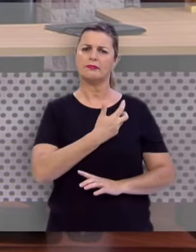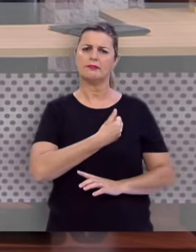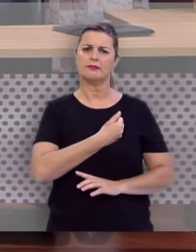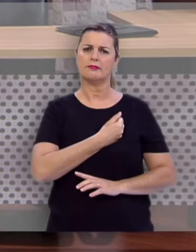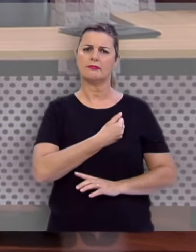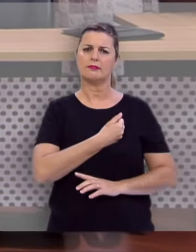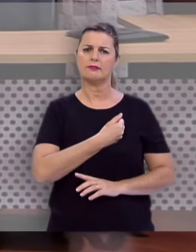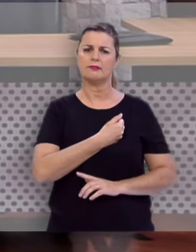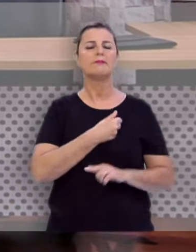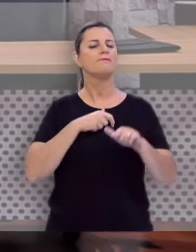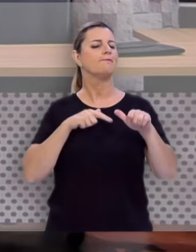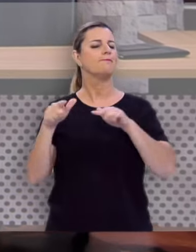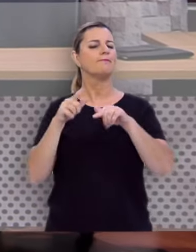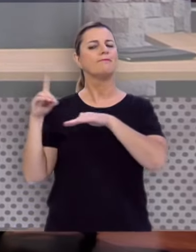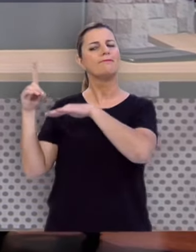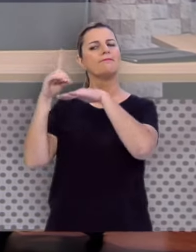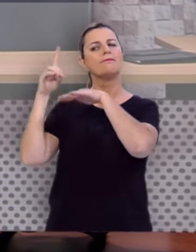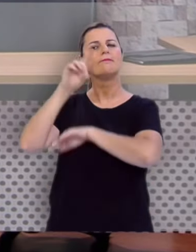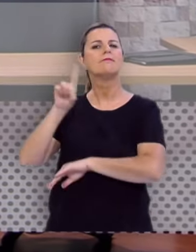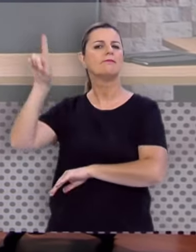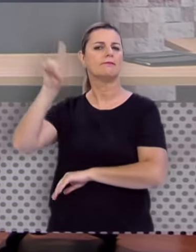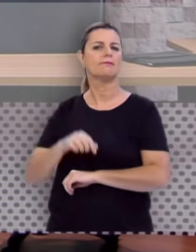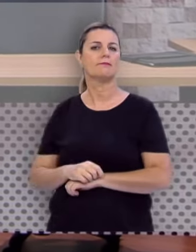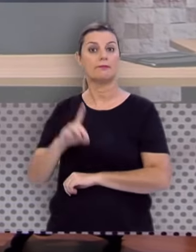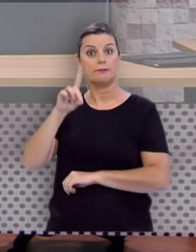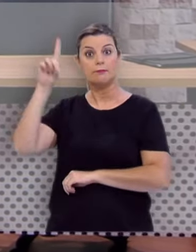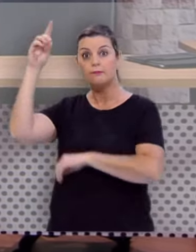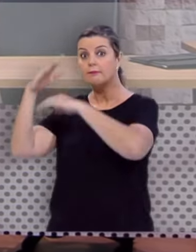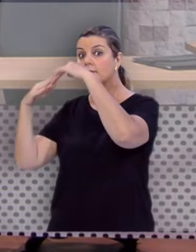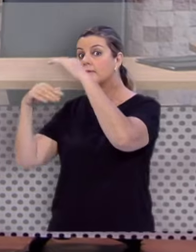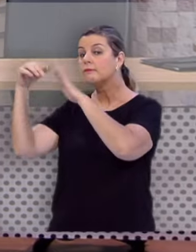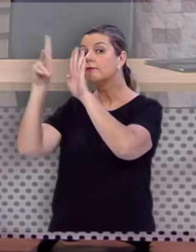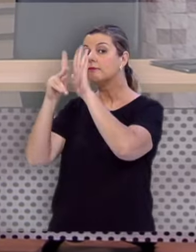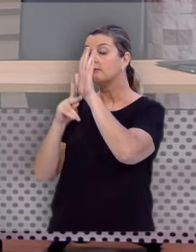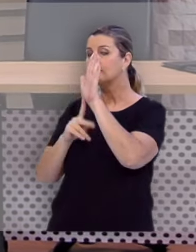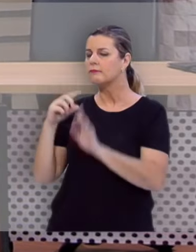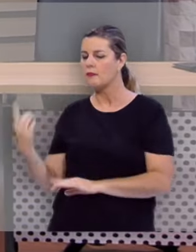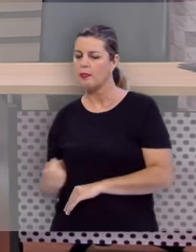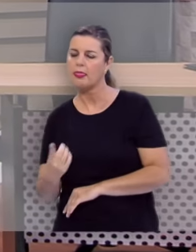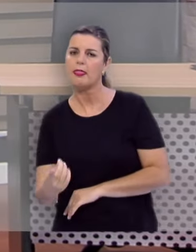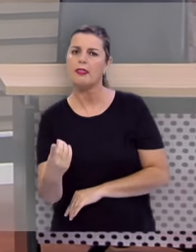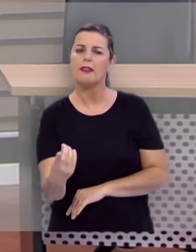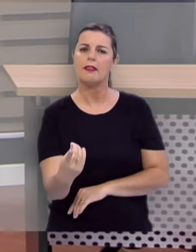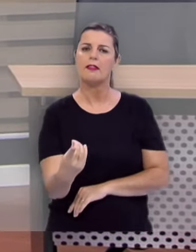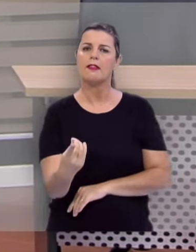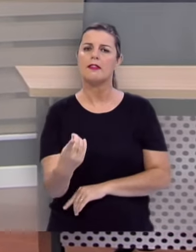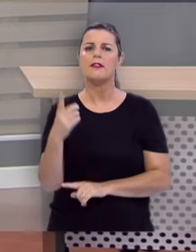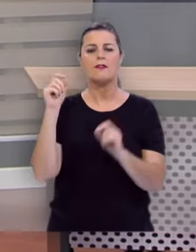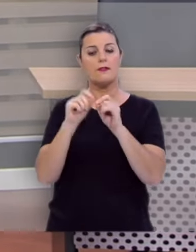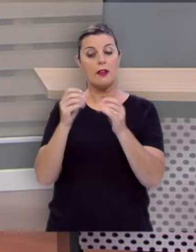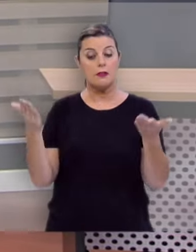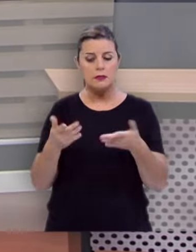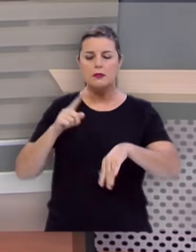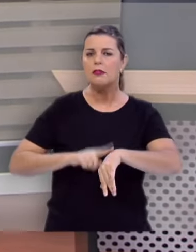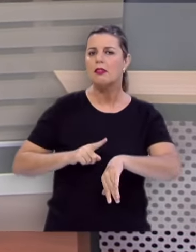salvação é uma obra soberana de Deus. Deus a planejou na eternidade, Deus a executa